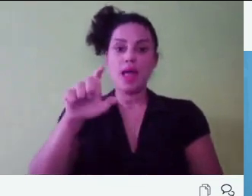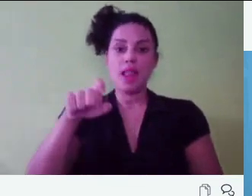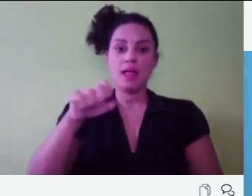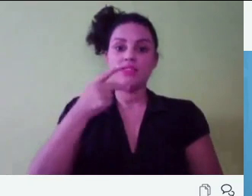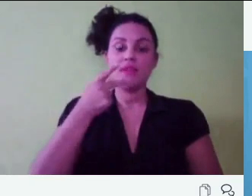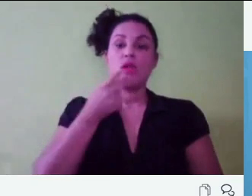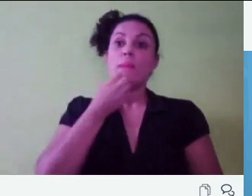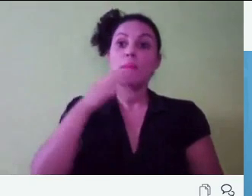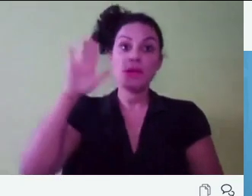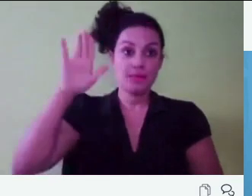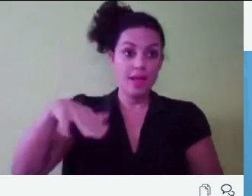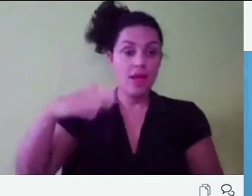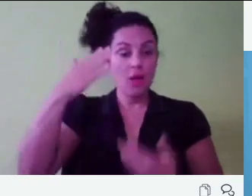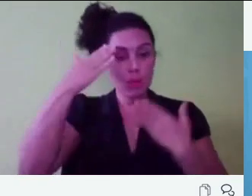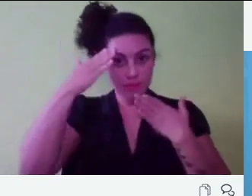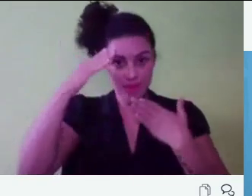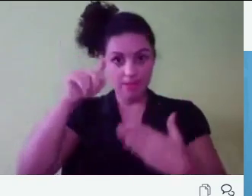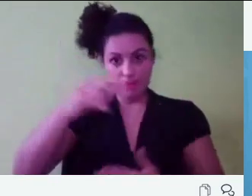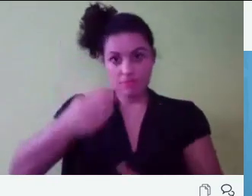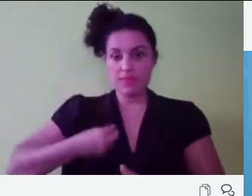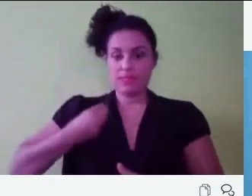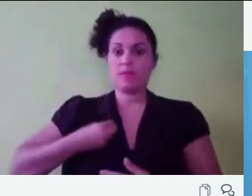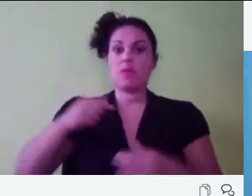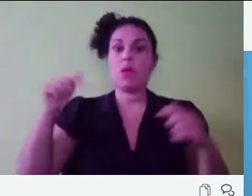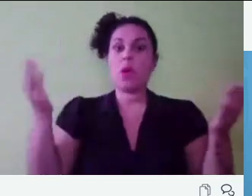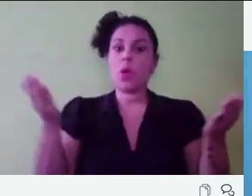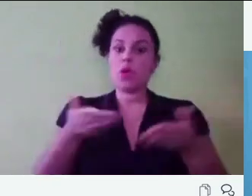Obrigado aí pela participação no sorteio.